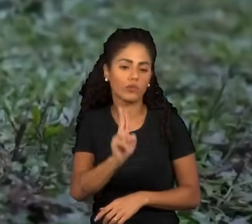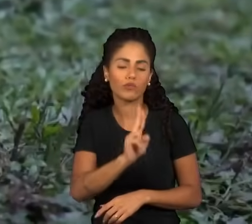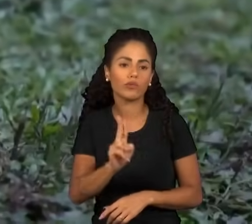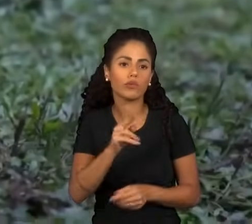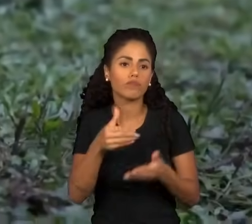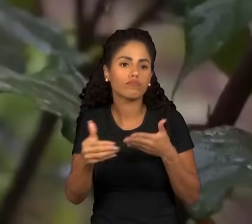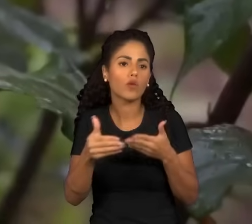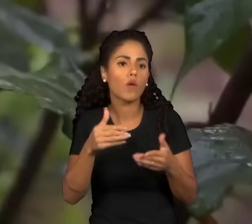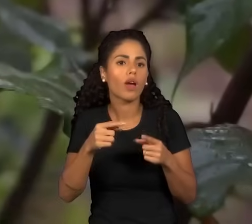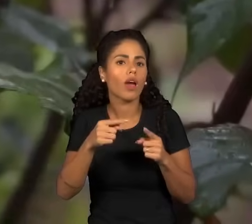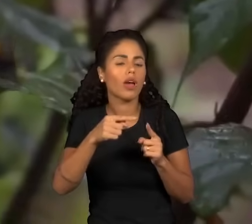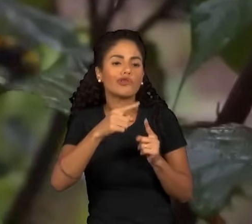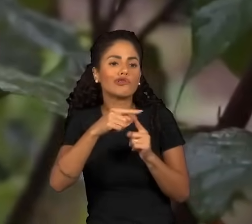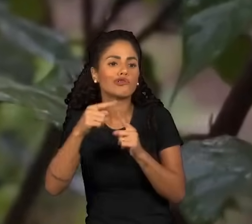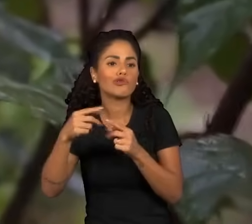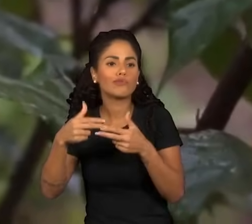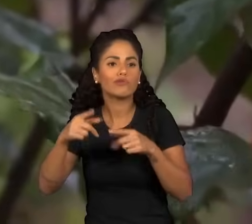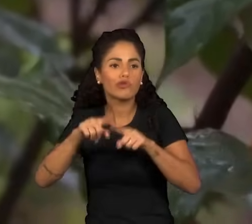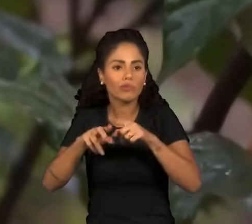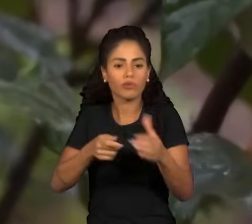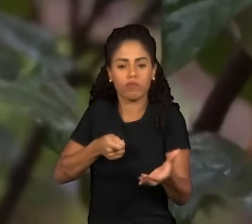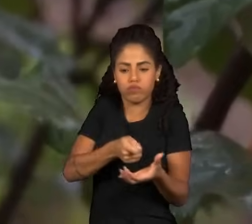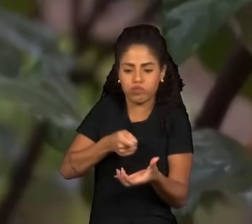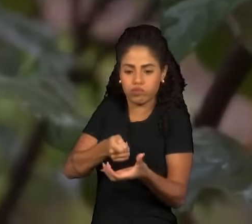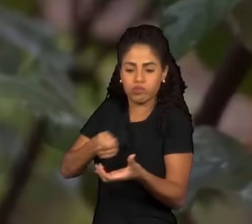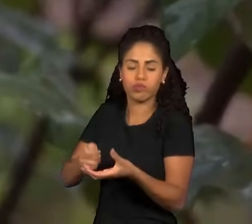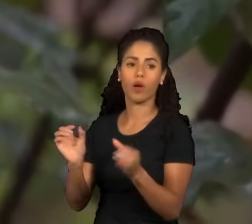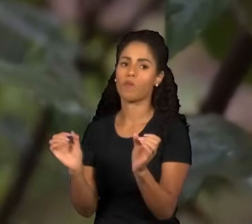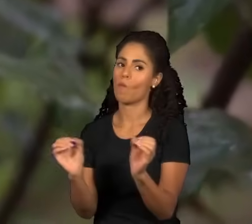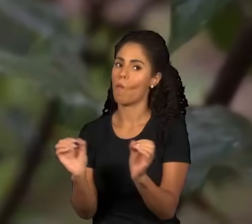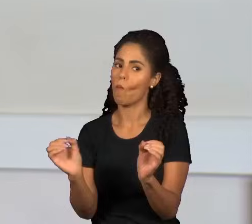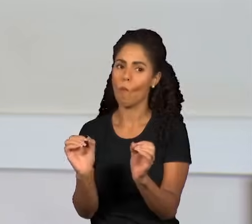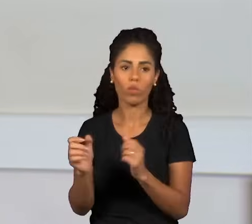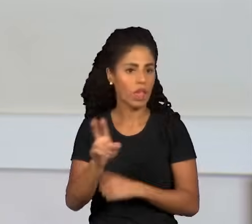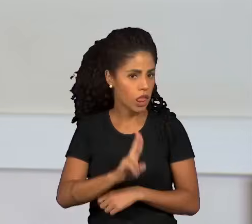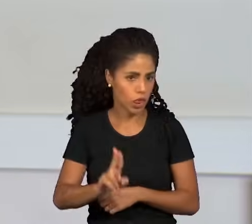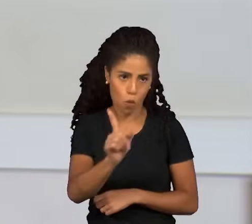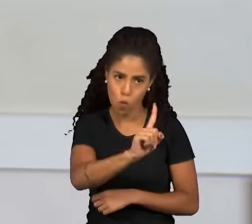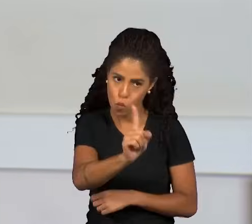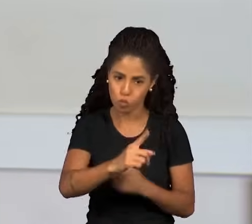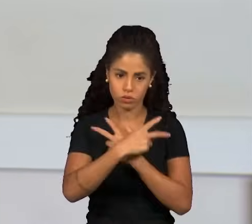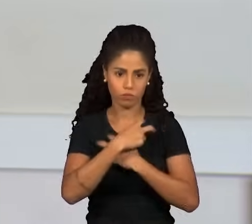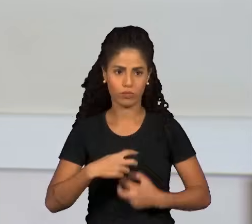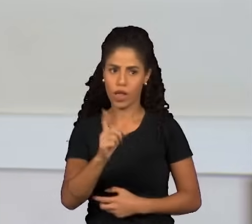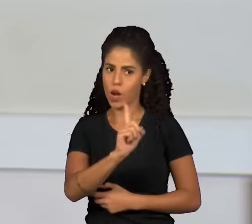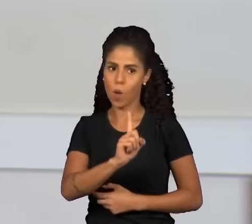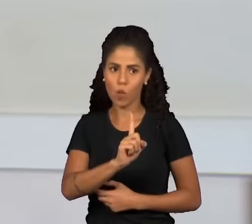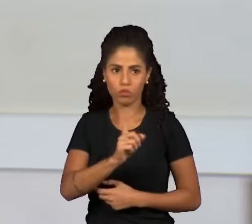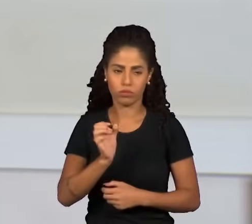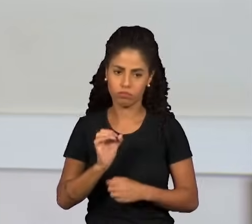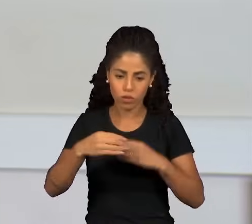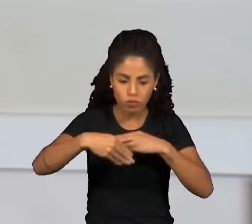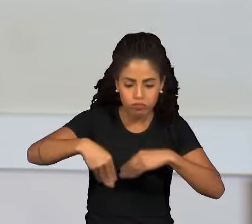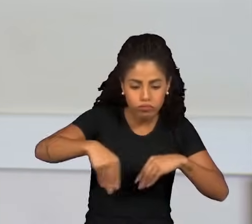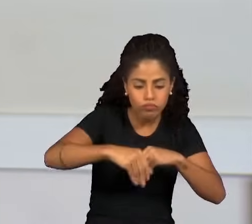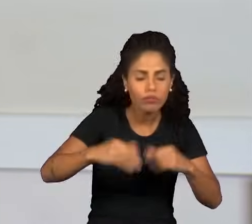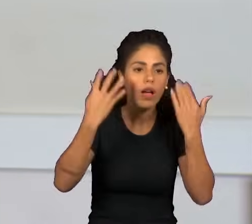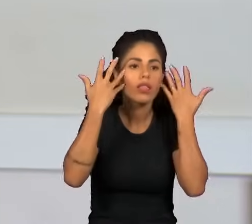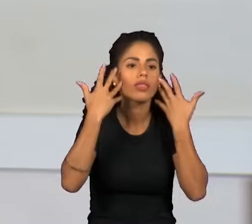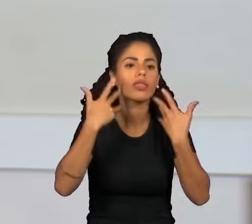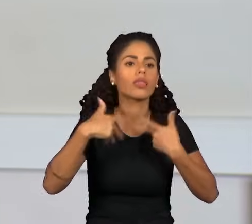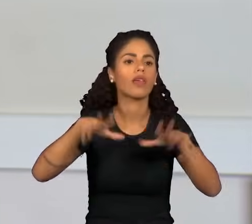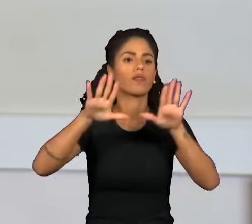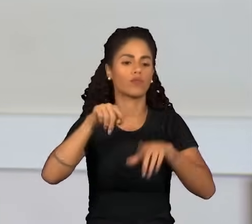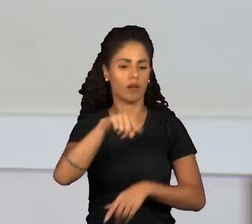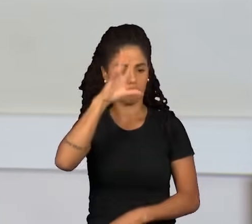de produto agroquímico, né? Nenhum tipo de produto tóxico no solo, porque eles entenderam, eles mesmos